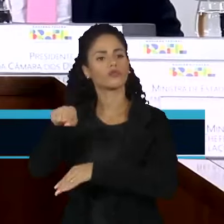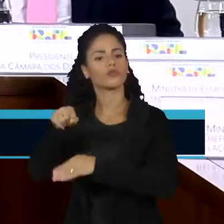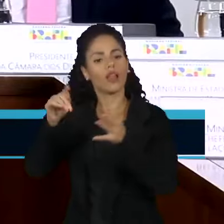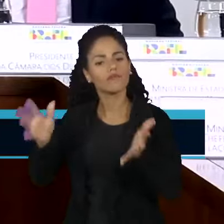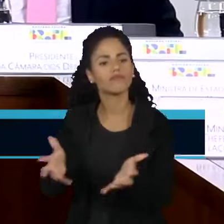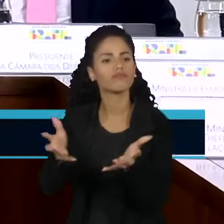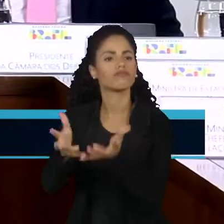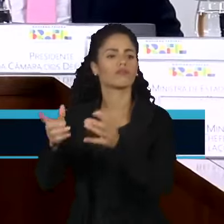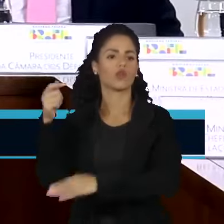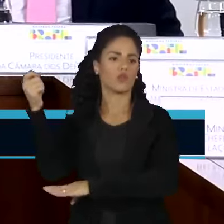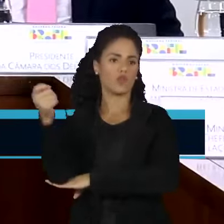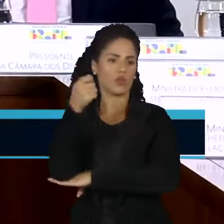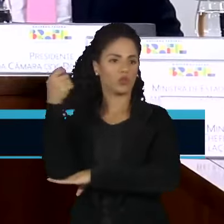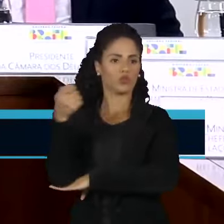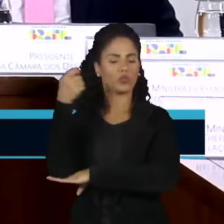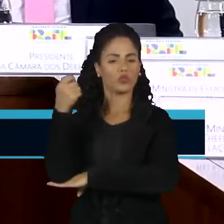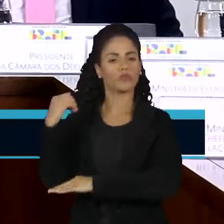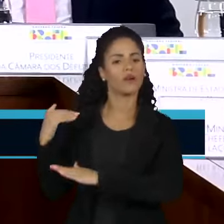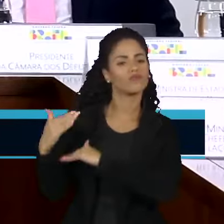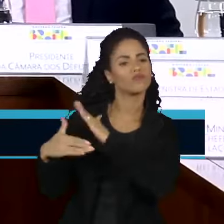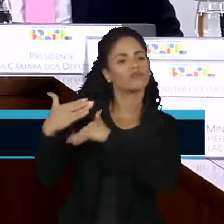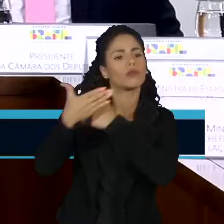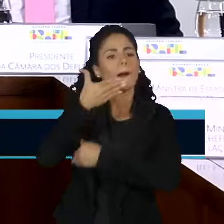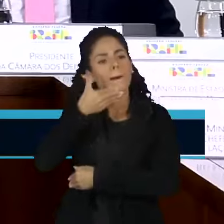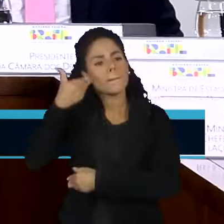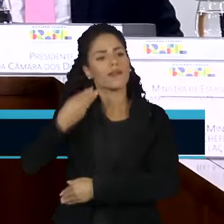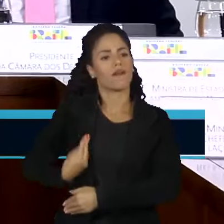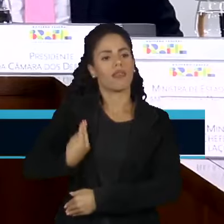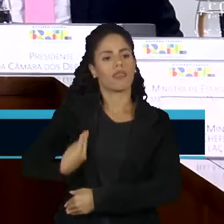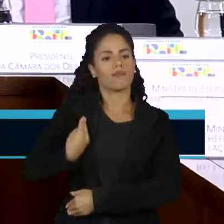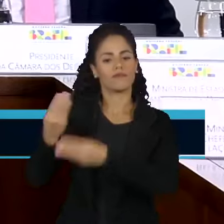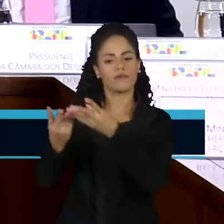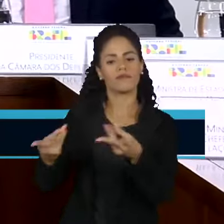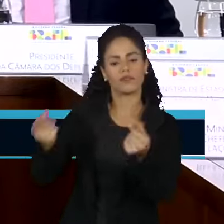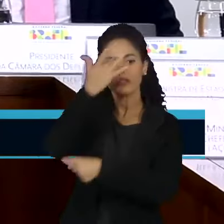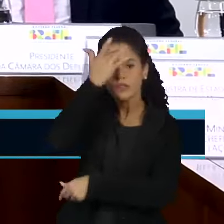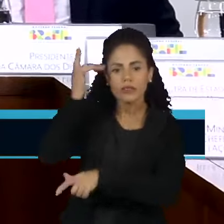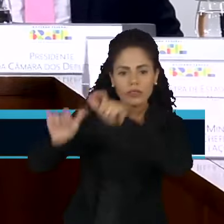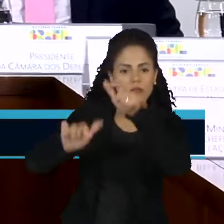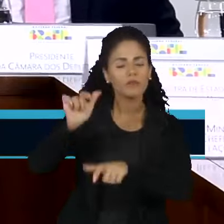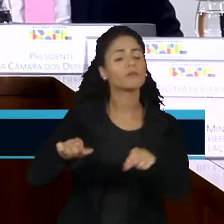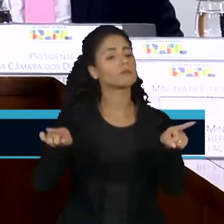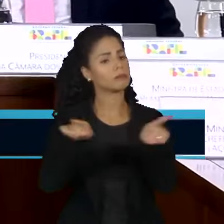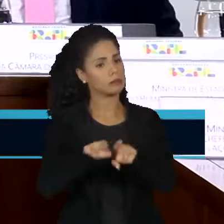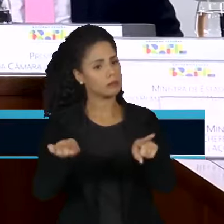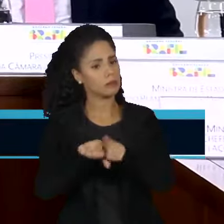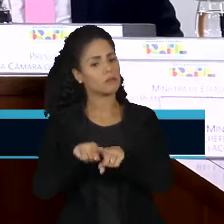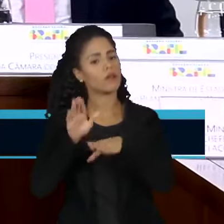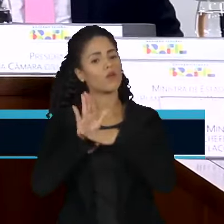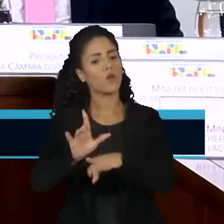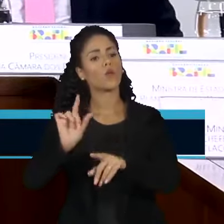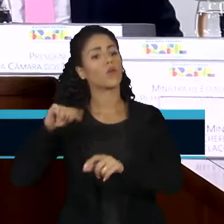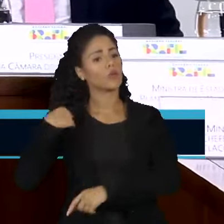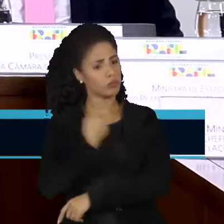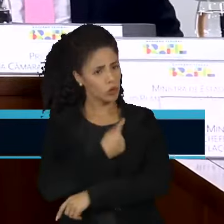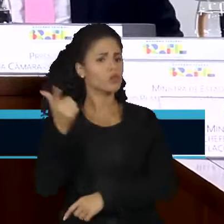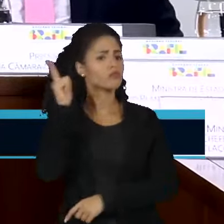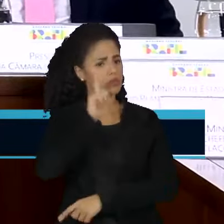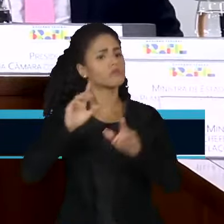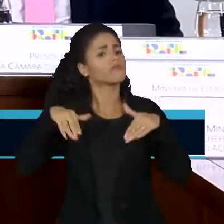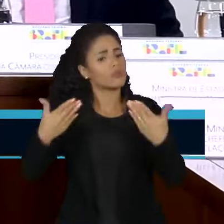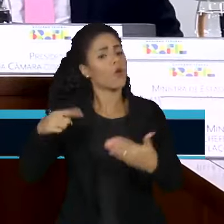do Estado do Rio Grande do Sul, com a melhoria da vida das pessoas e facilitar naquilo que a gente puder